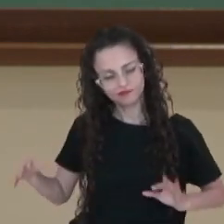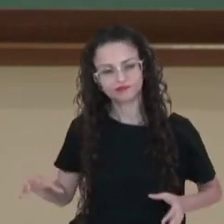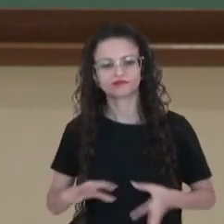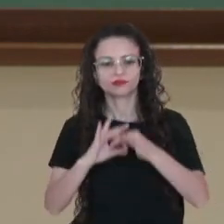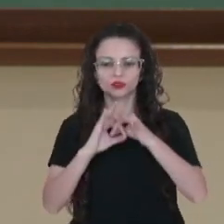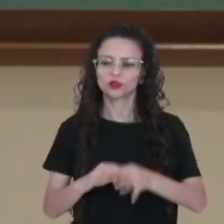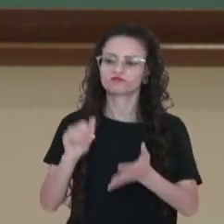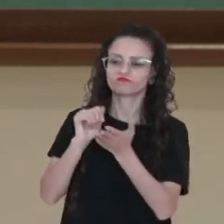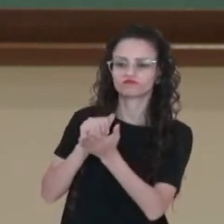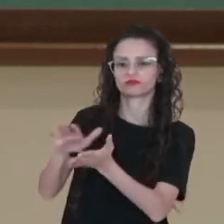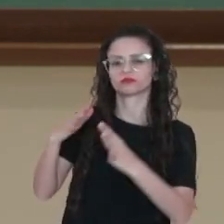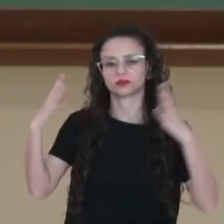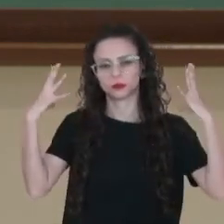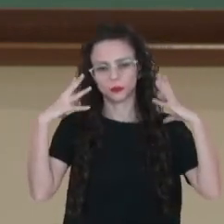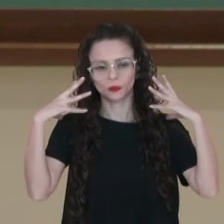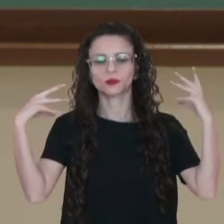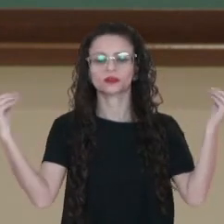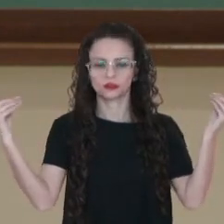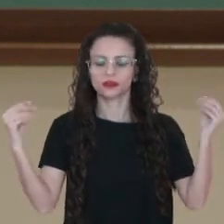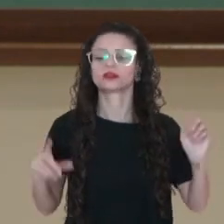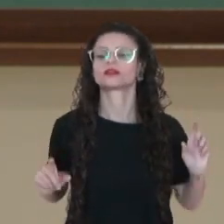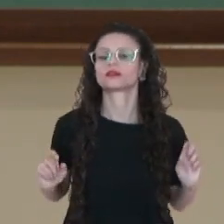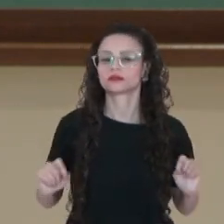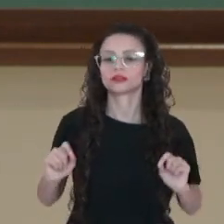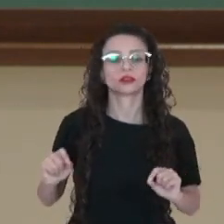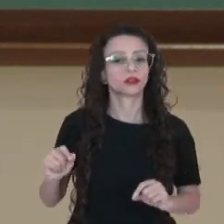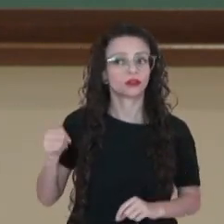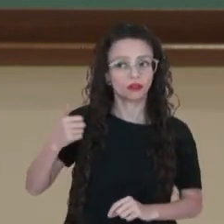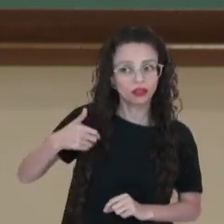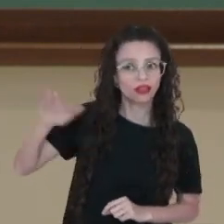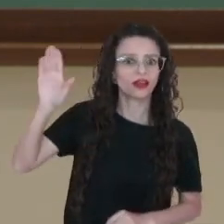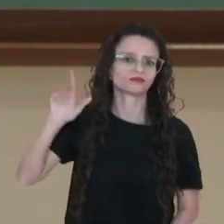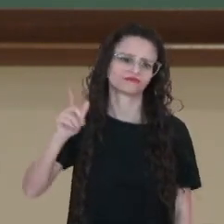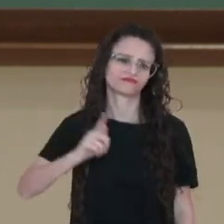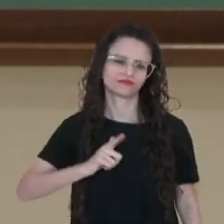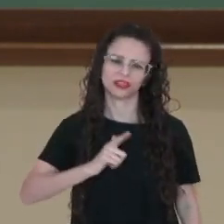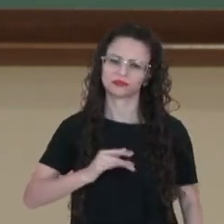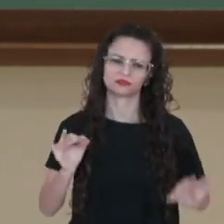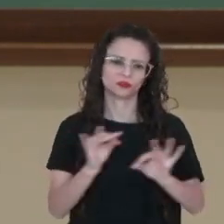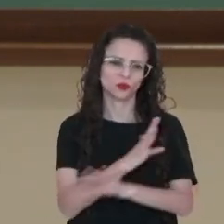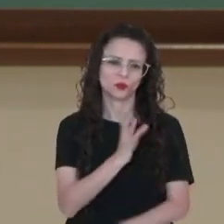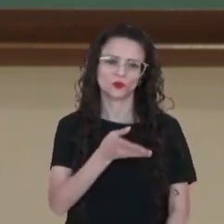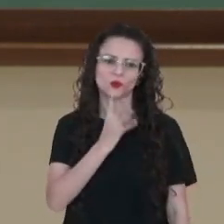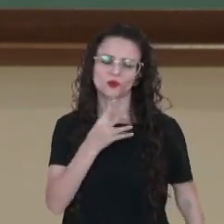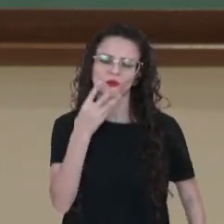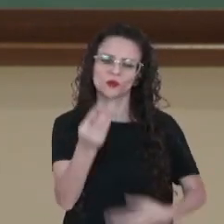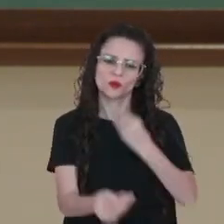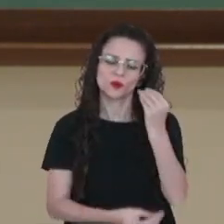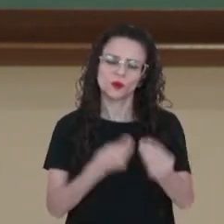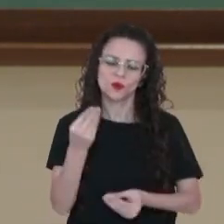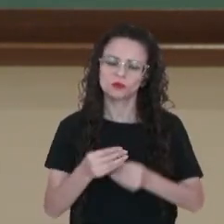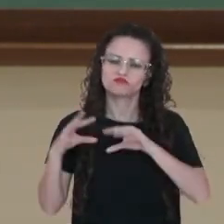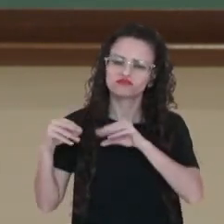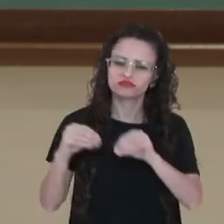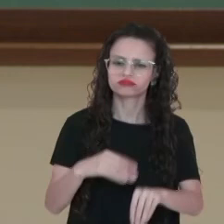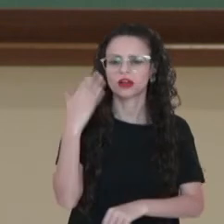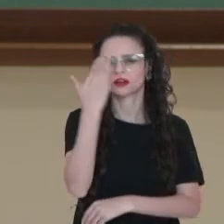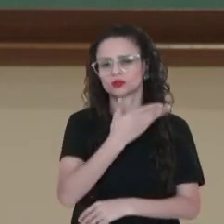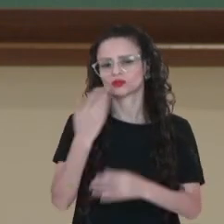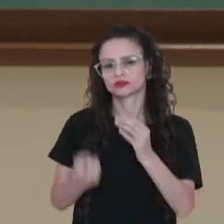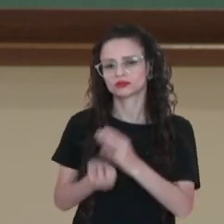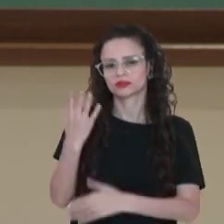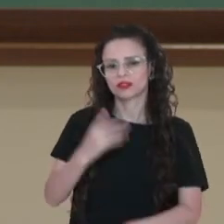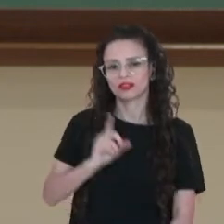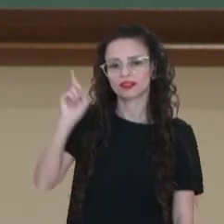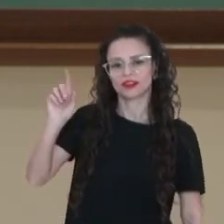e expulsaram os holandeses, que levaram o conhecimento do manejo do açúcar, do plantio do açúcar, para as